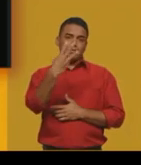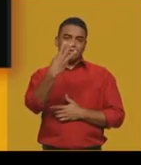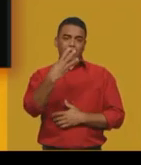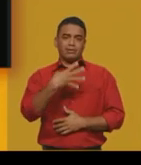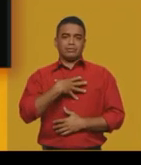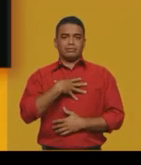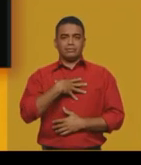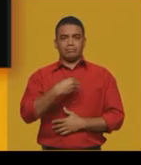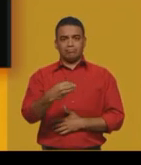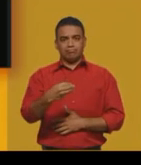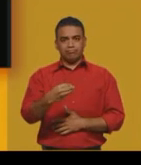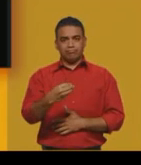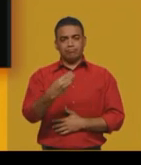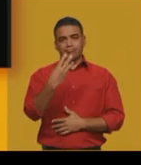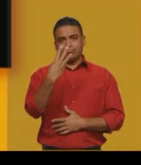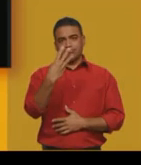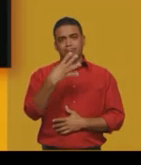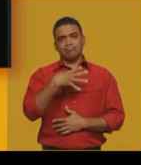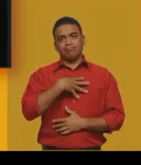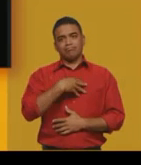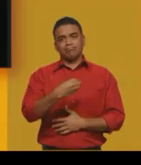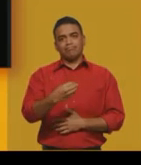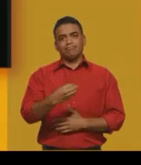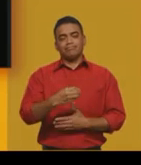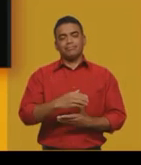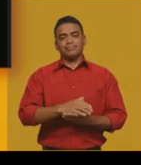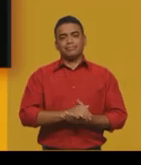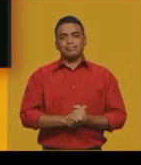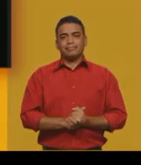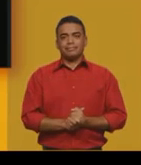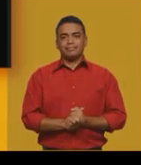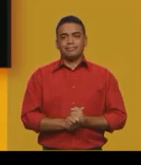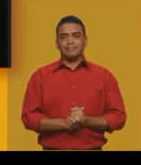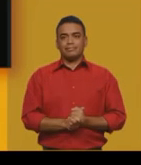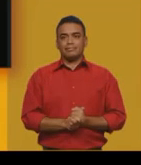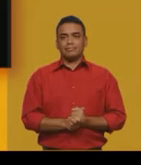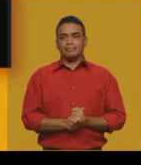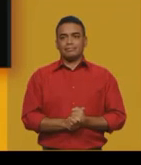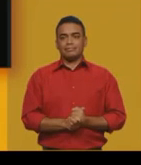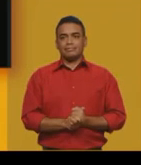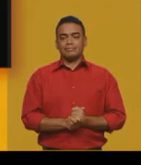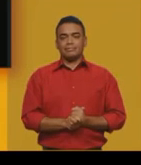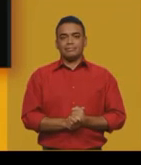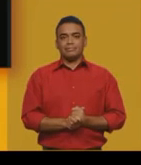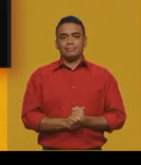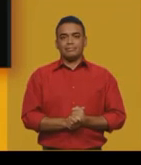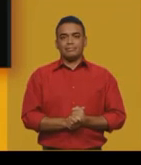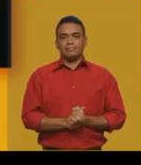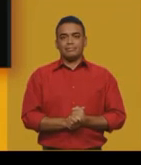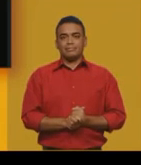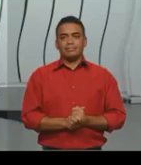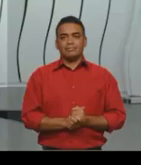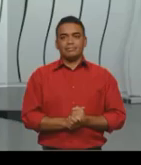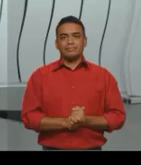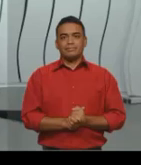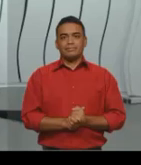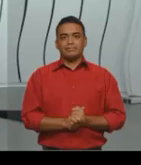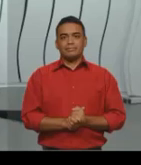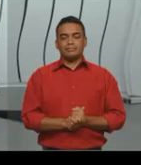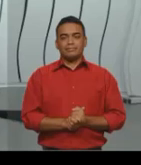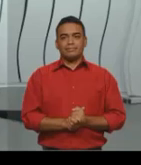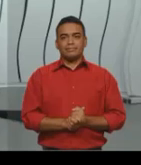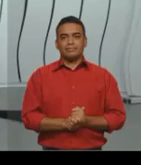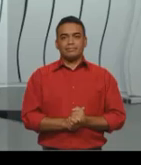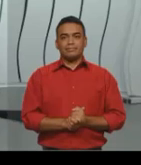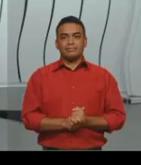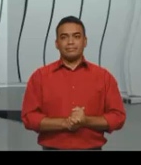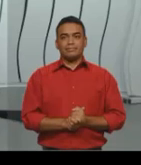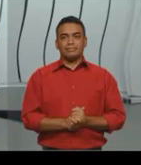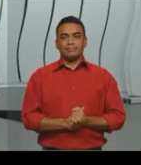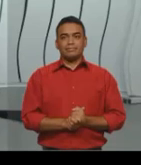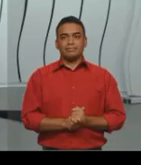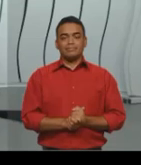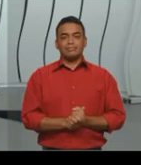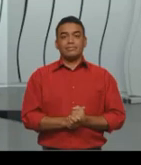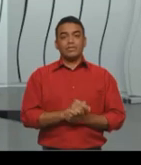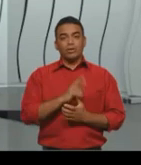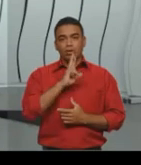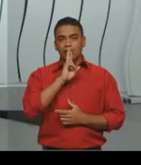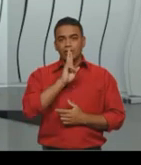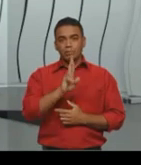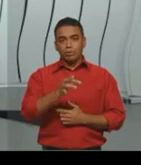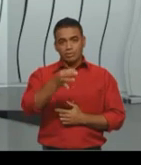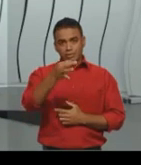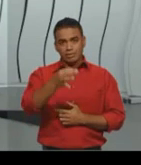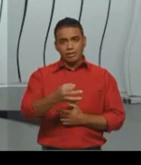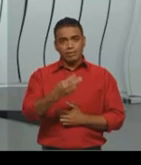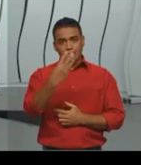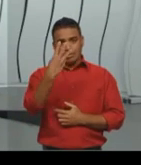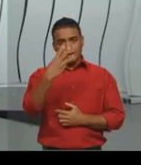é isso? A daughter and twins. 3 children. Então, essa que é a resposta certa.